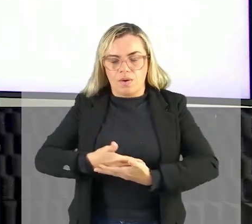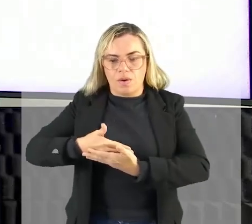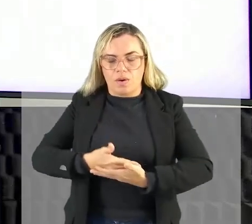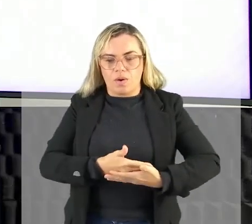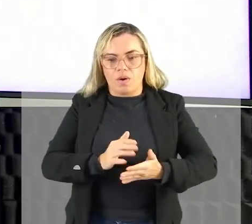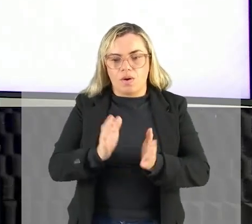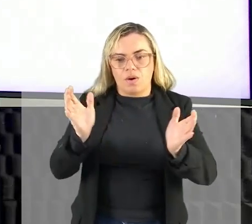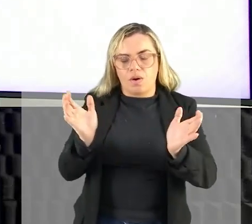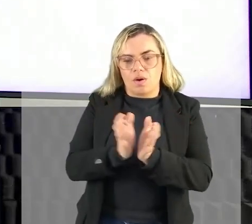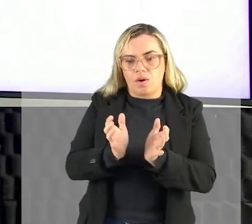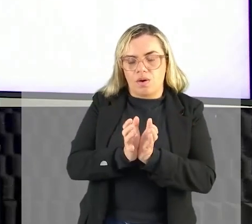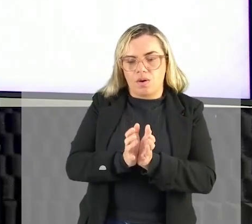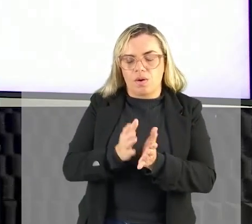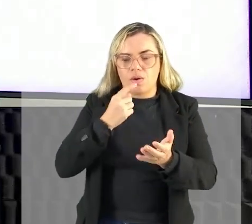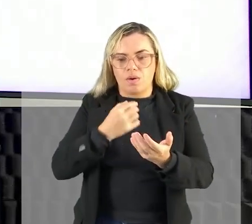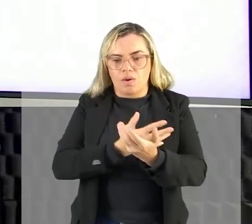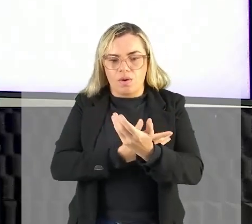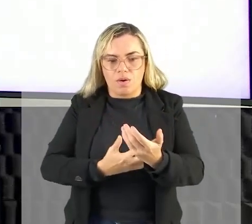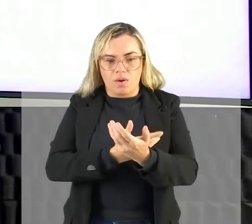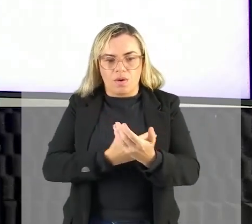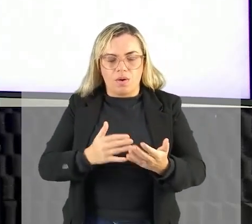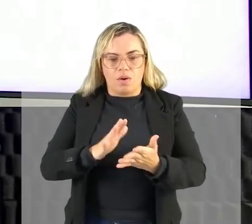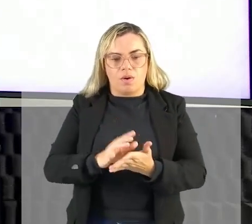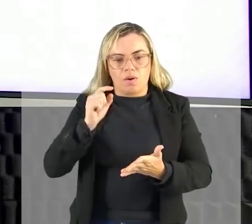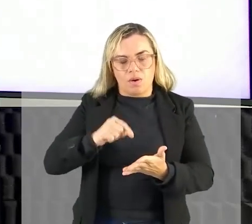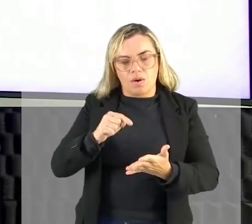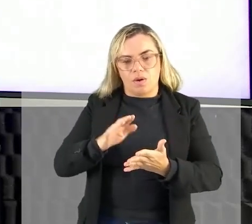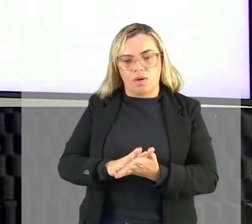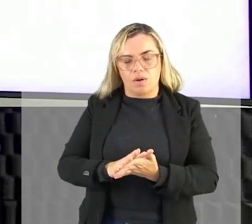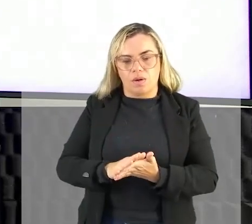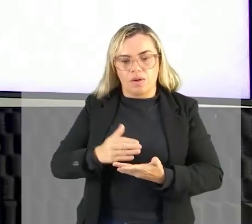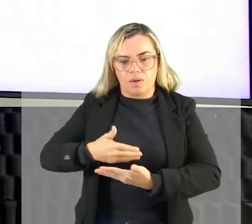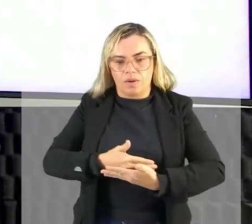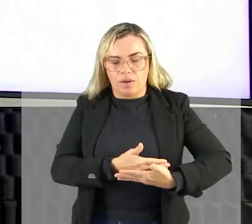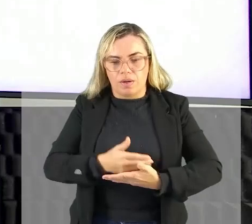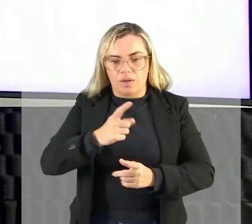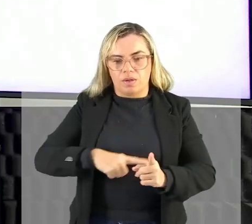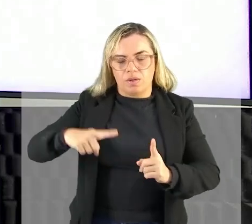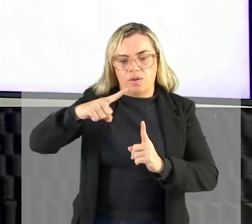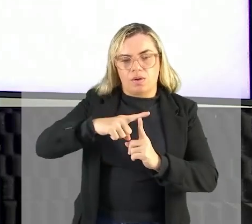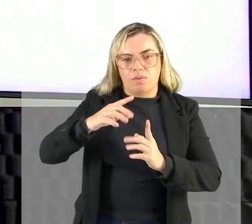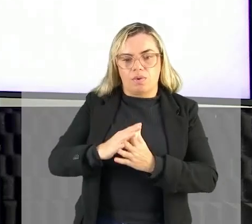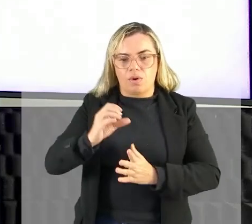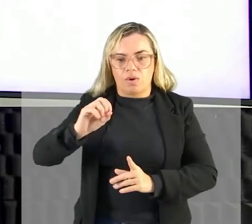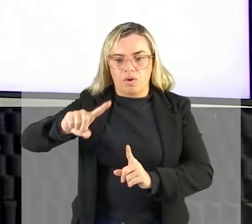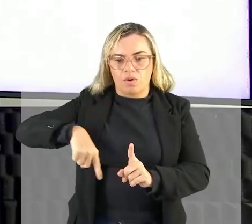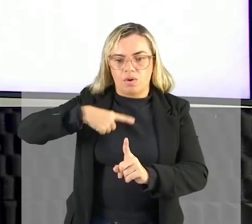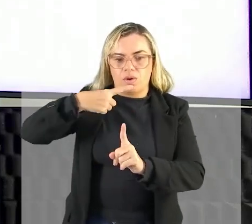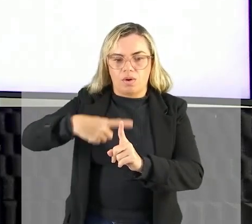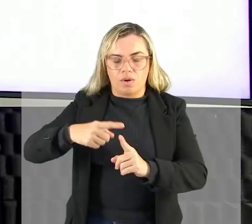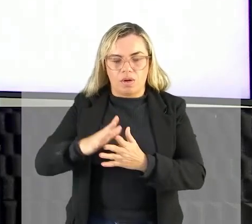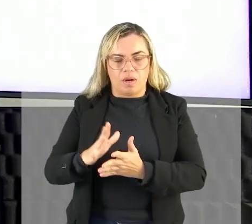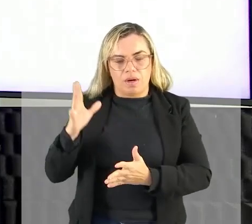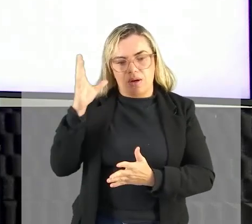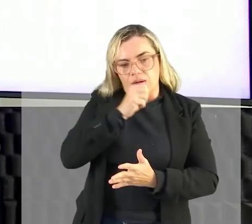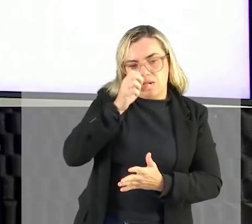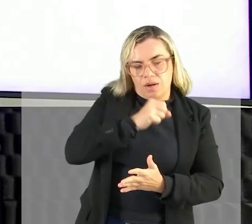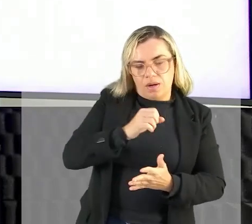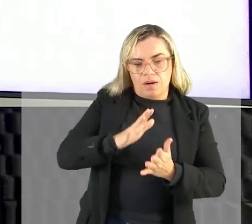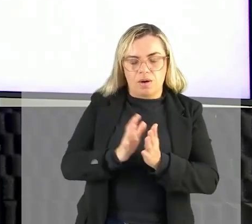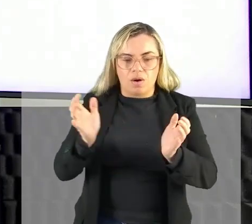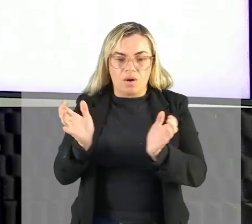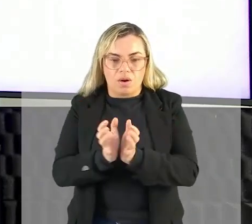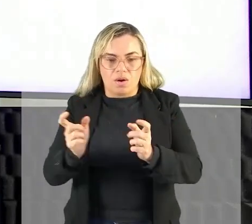sanguíneo. O sangue da criança era O positivo. Imediatamente, a equipe médica aplicou na mãe uma